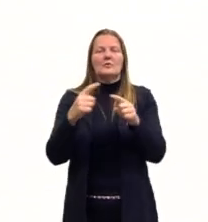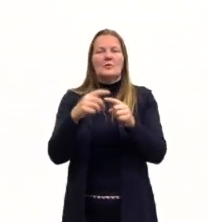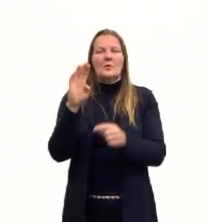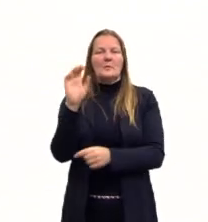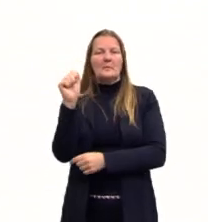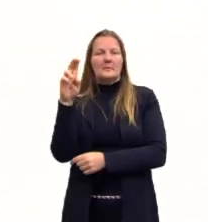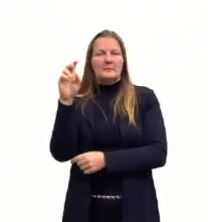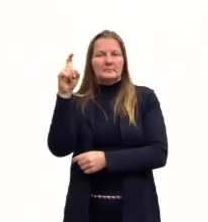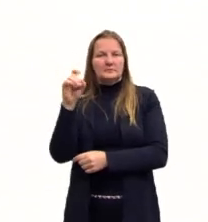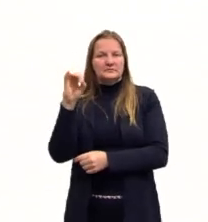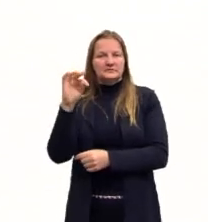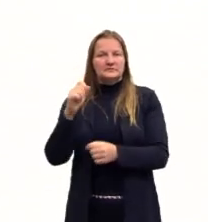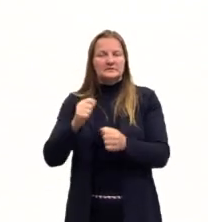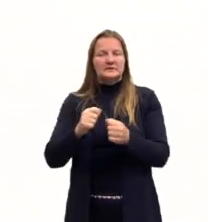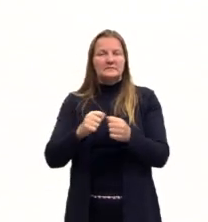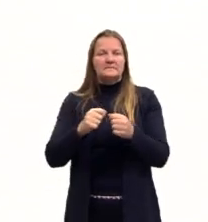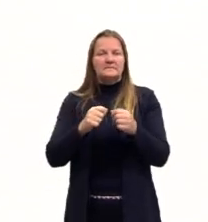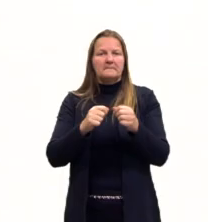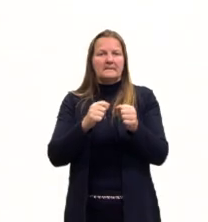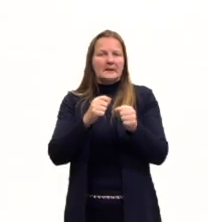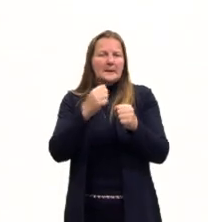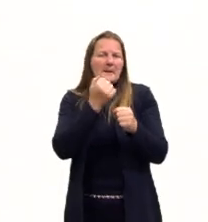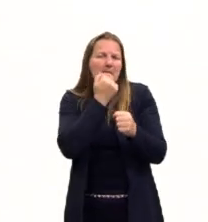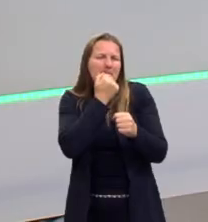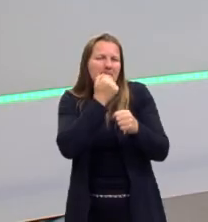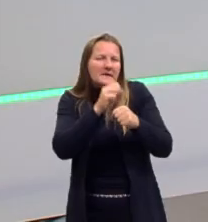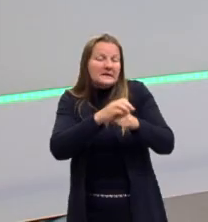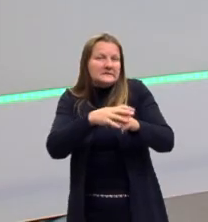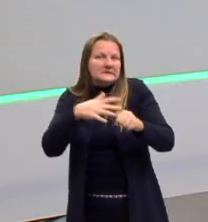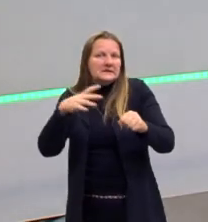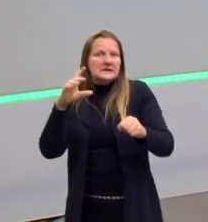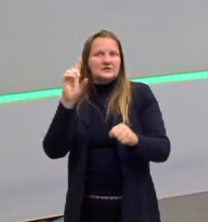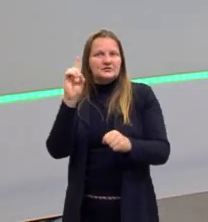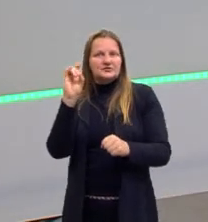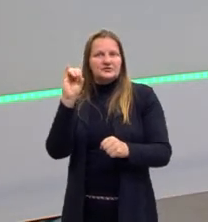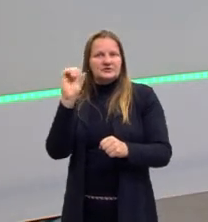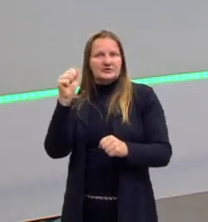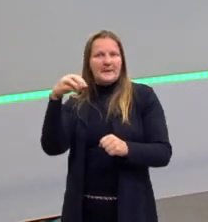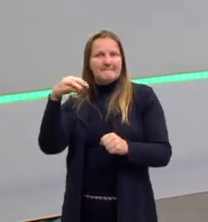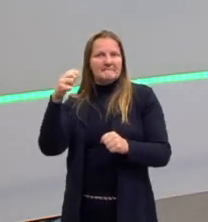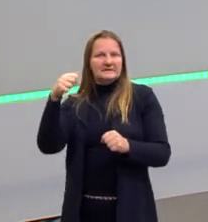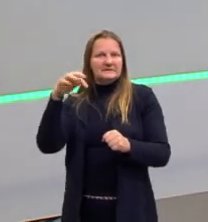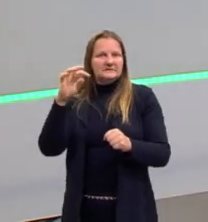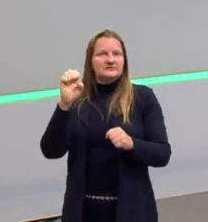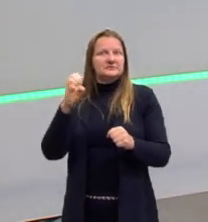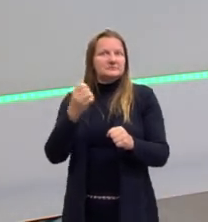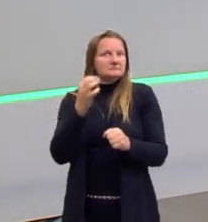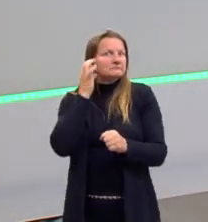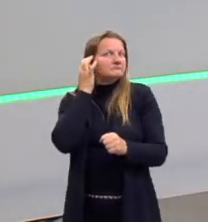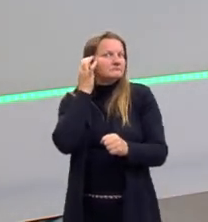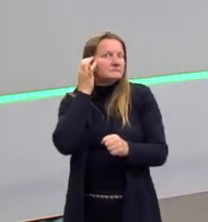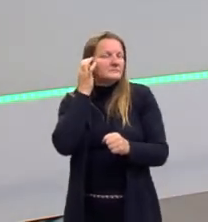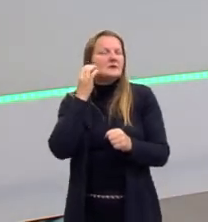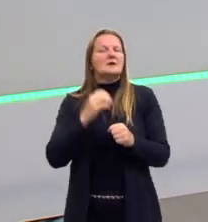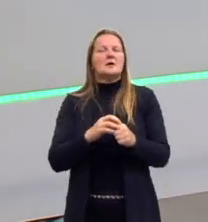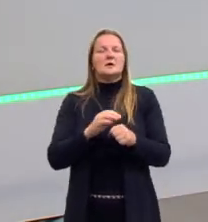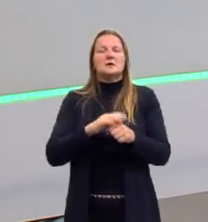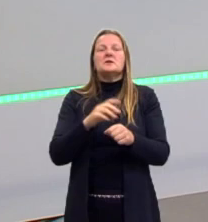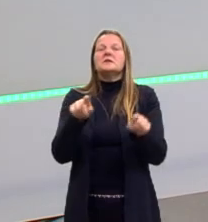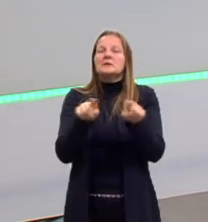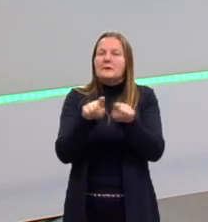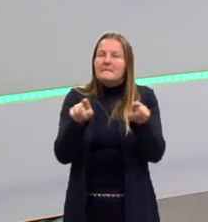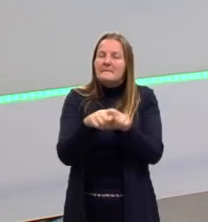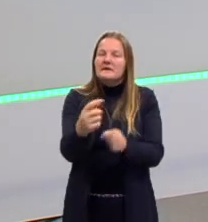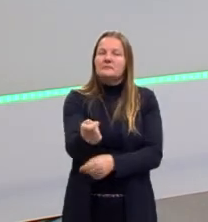a bauxita diamante entre outras coisas também uma uma questão relacionada à A Pesca muito